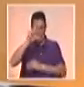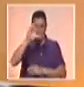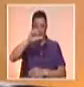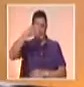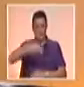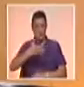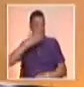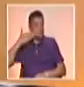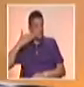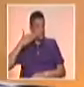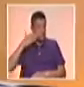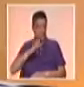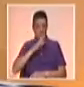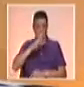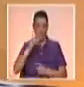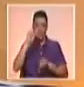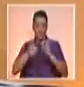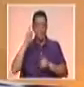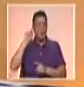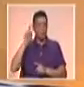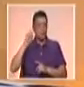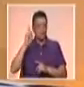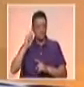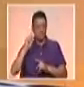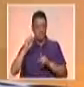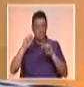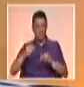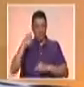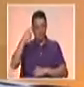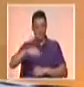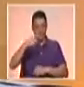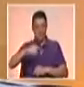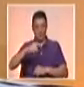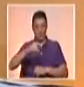mais cedo possível. Qual é a importância que isso tem